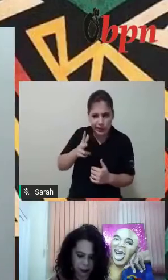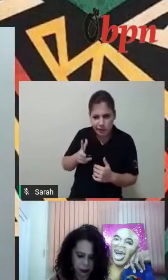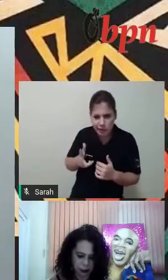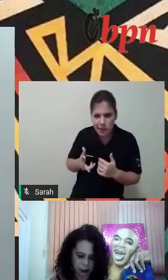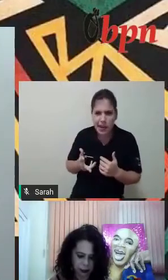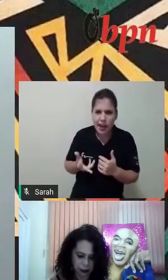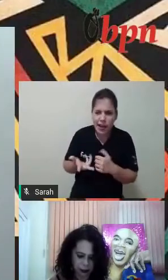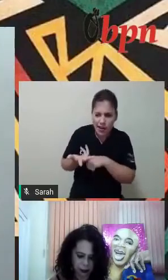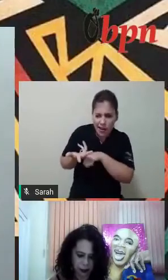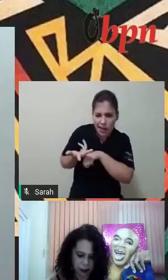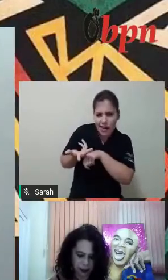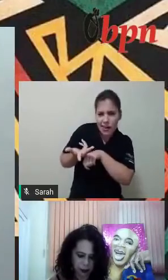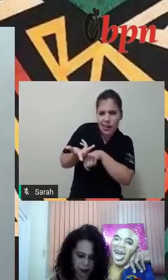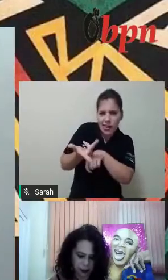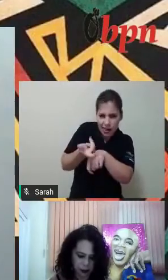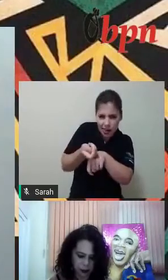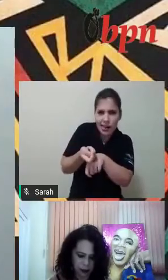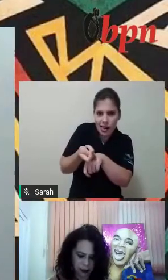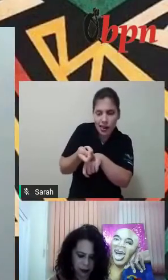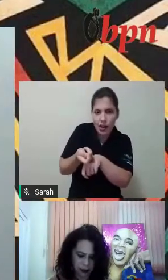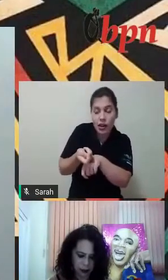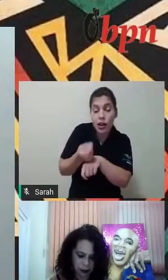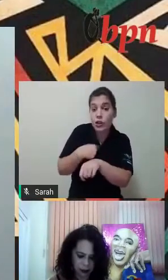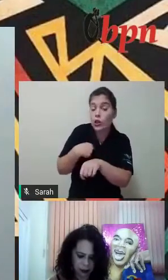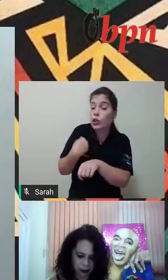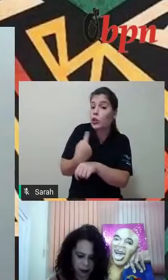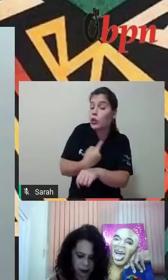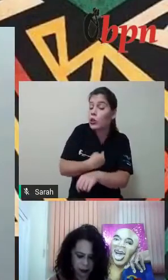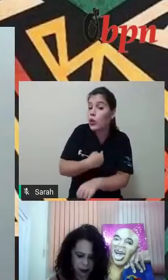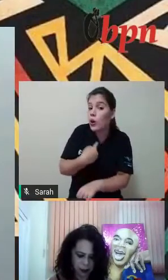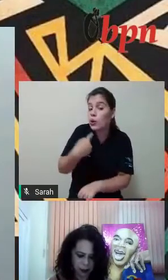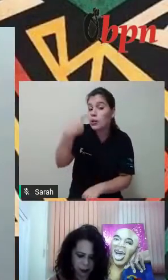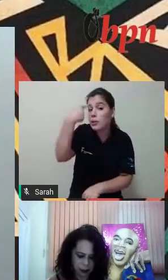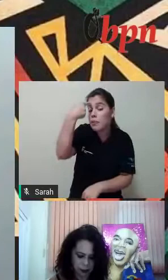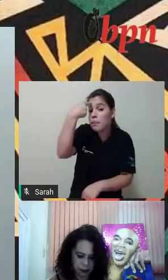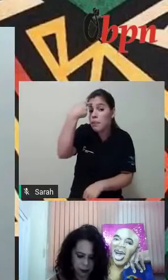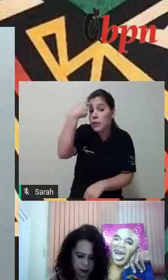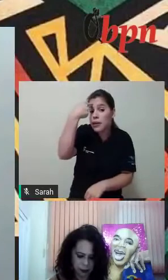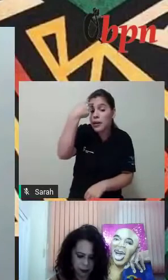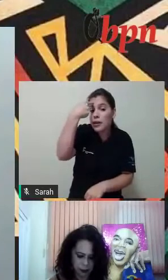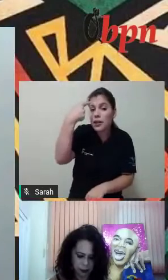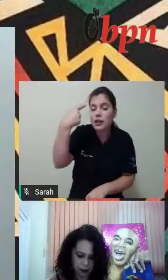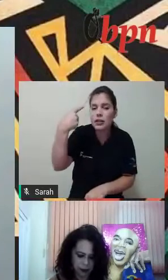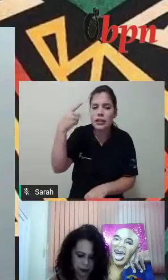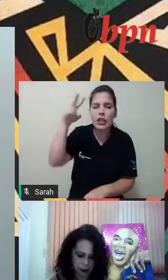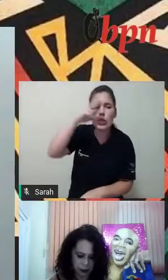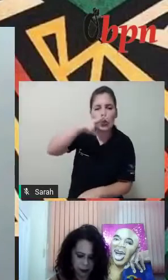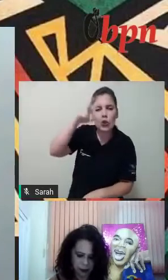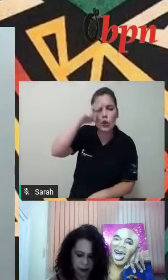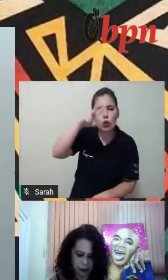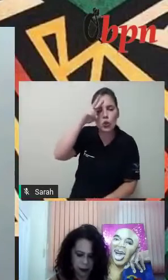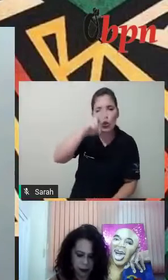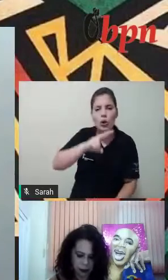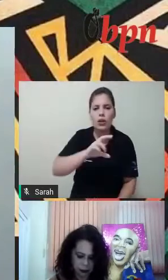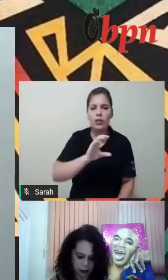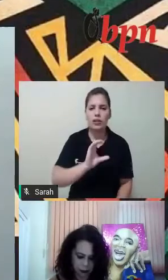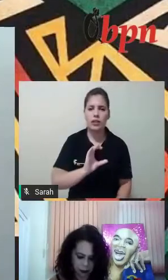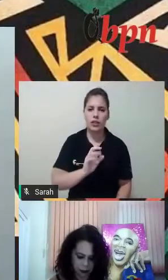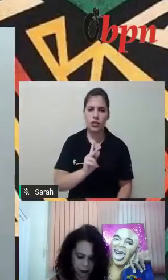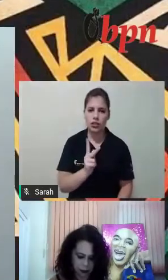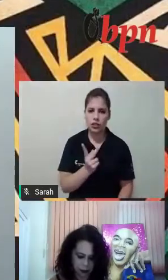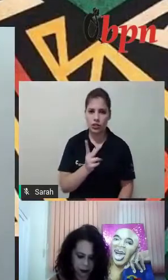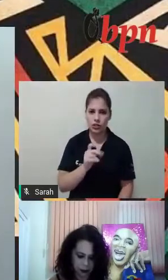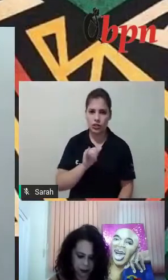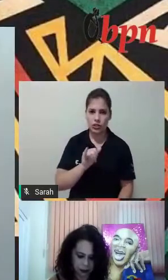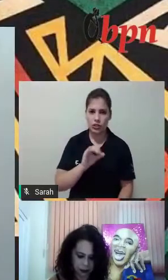destreza, nós vamos pensar, por exemplo, na história de Chica da Silva, né? E aí eu quero pensar na história